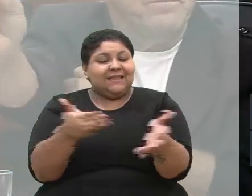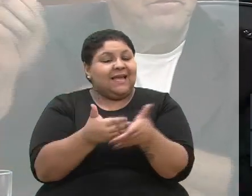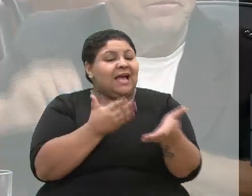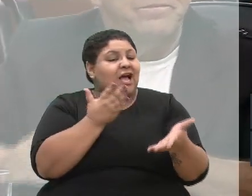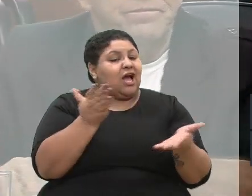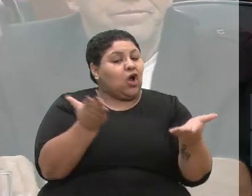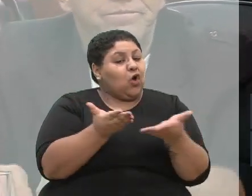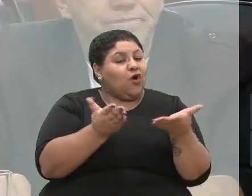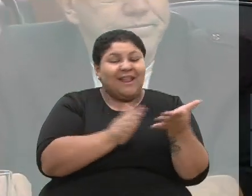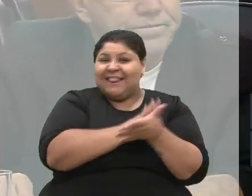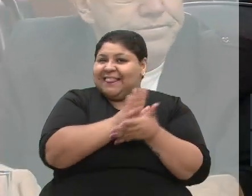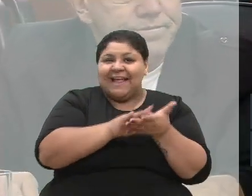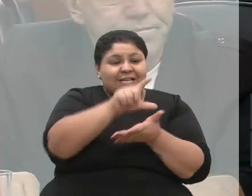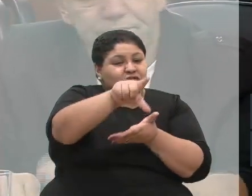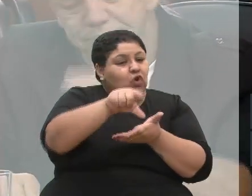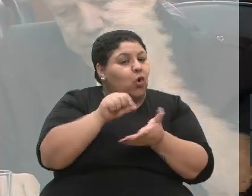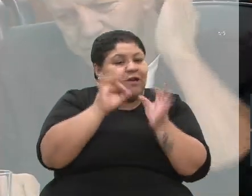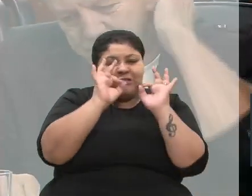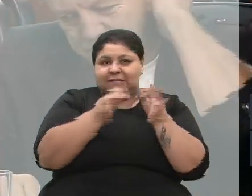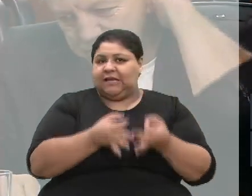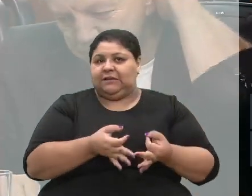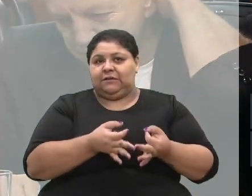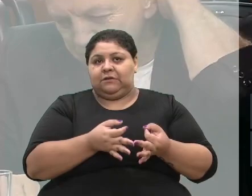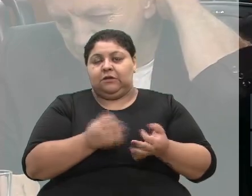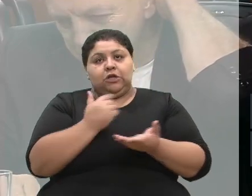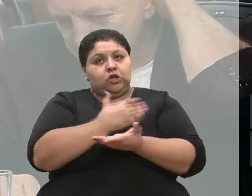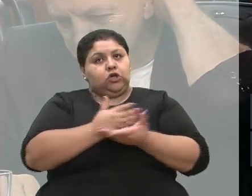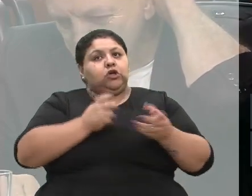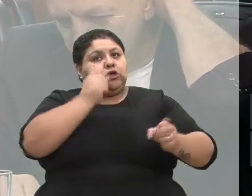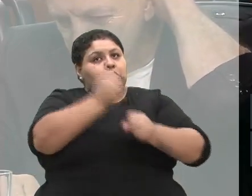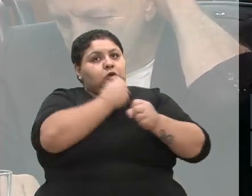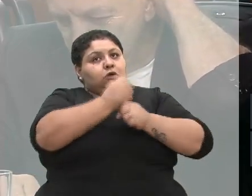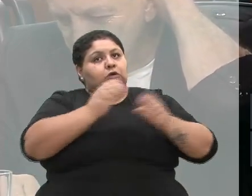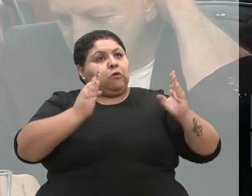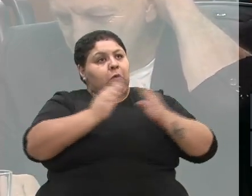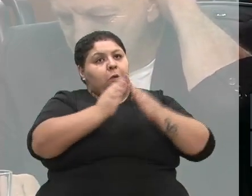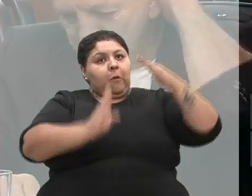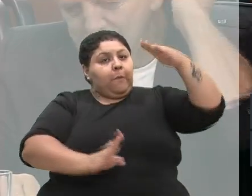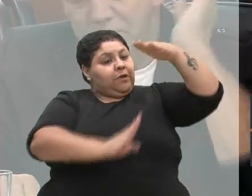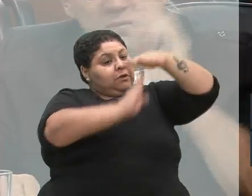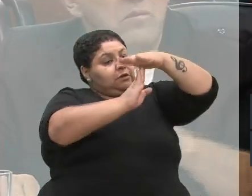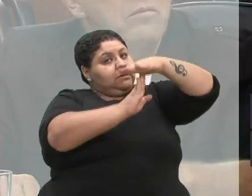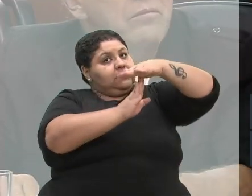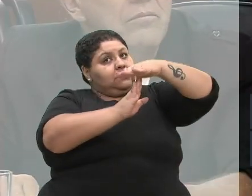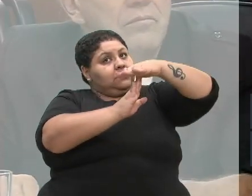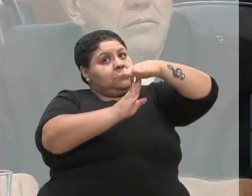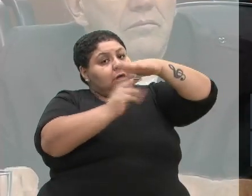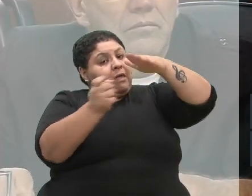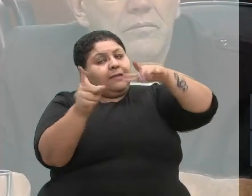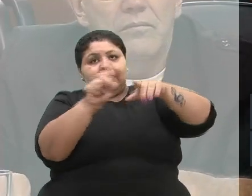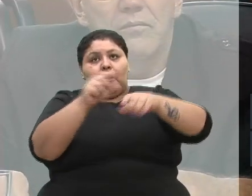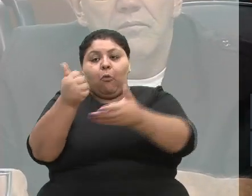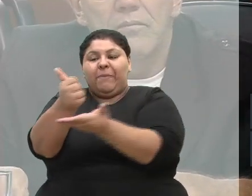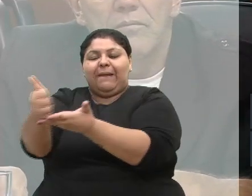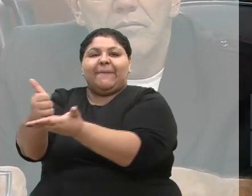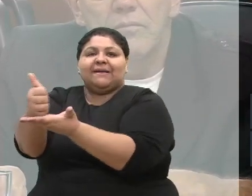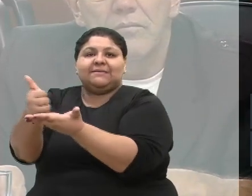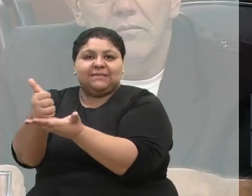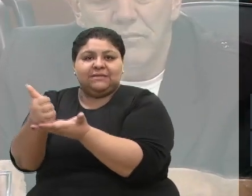nenhuma definição. Tu não começa a construir a tua casa pelo telhado, tu começa a construir pelo alicerce.